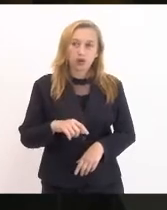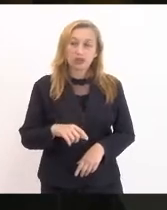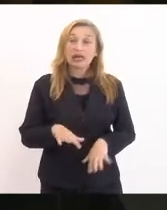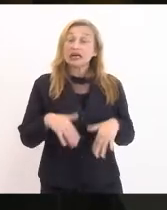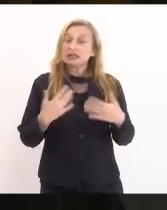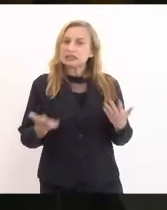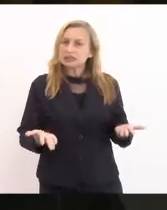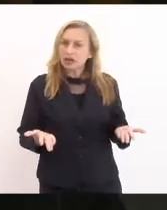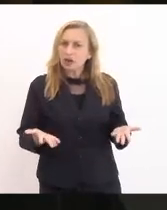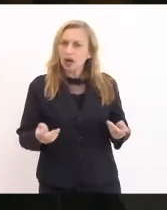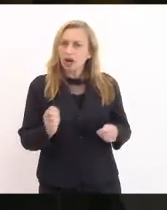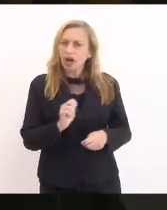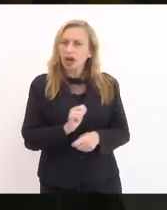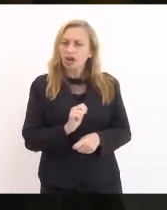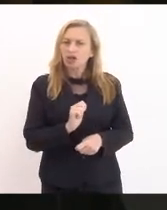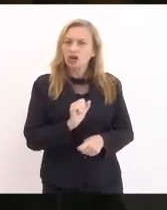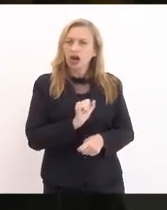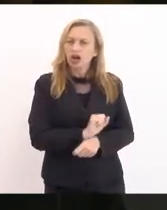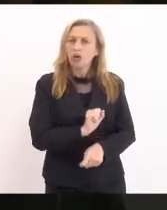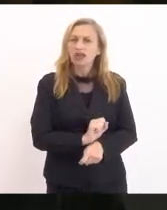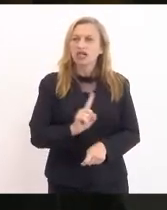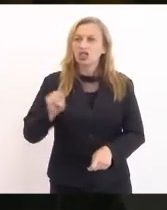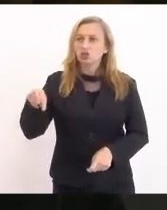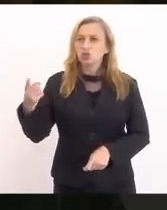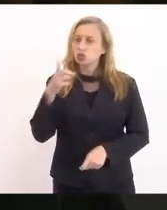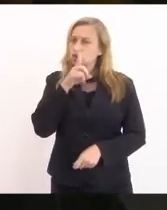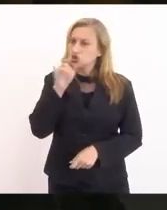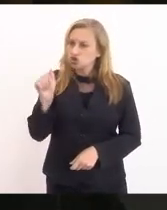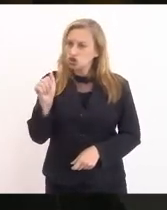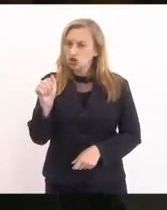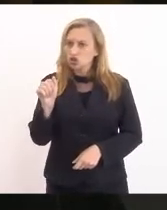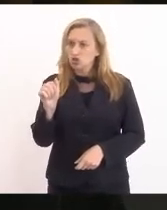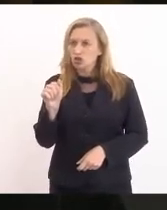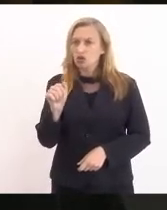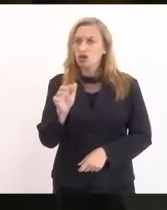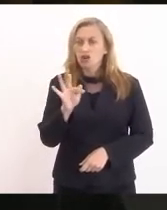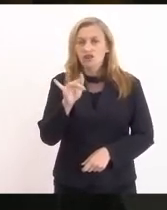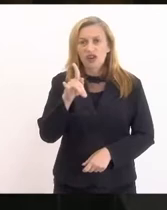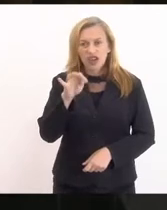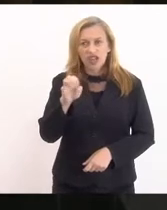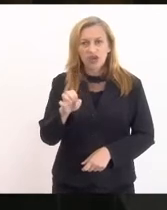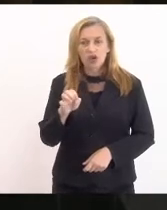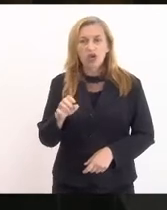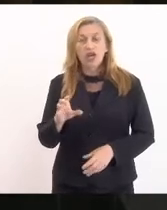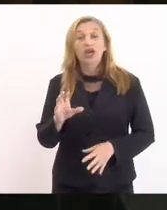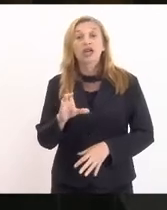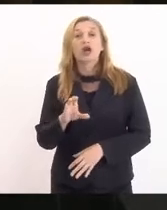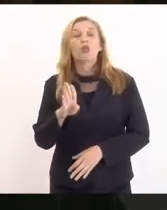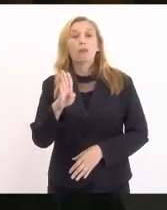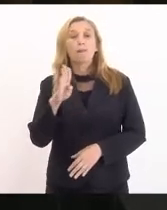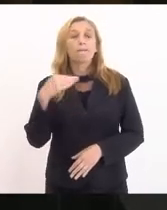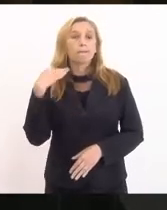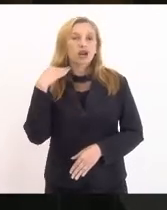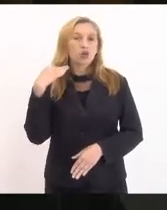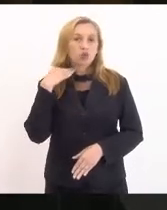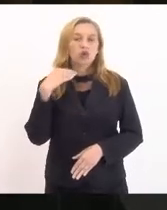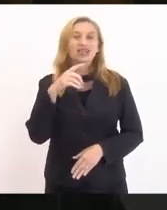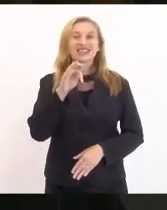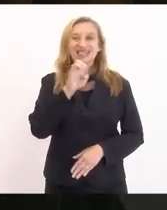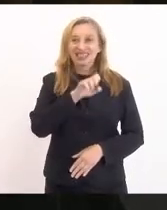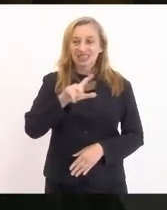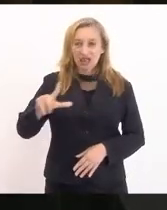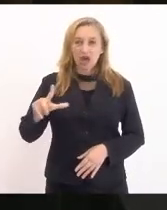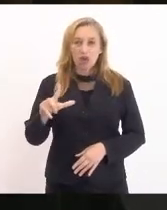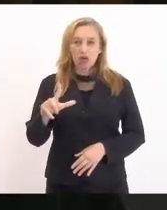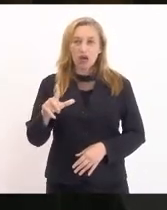Então, é esperado que nos próximos dias, o Fed, que é o Banco Central americano, suba a